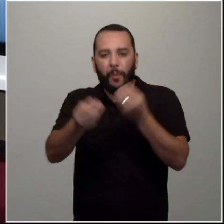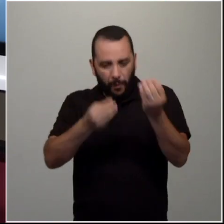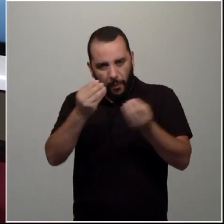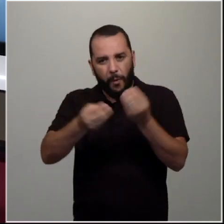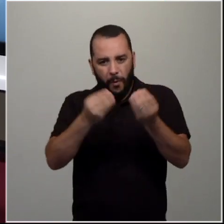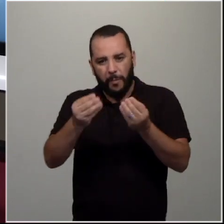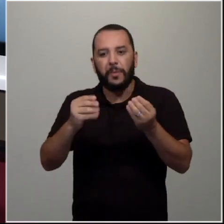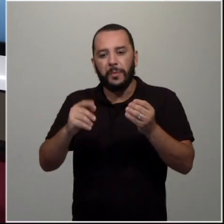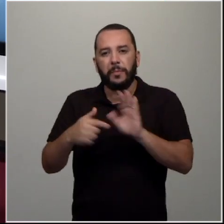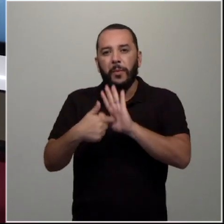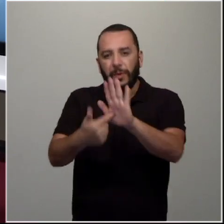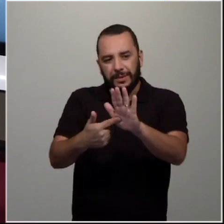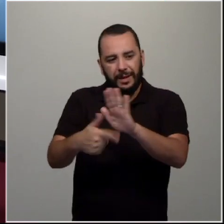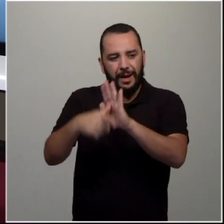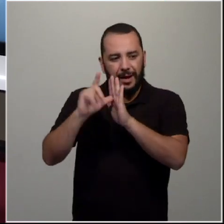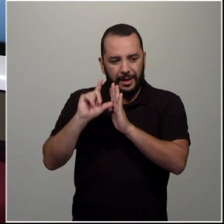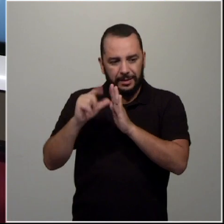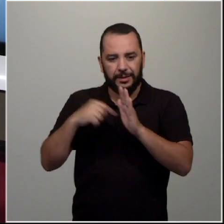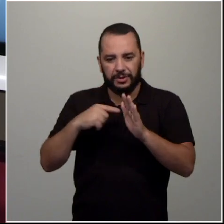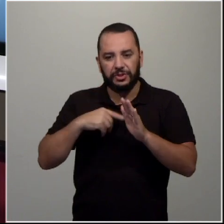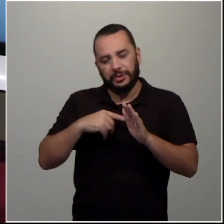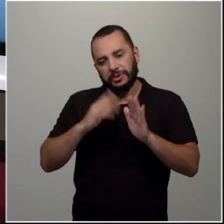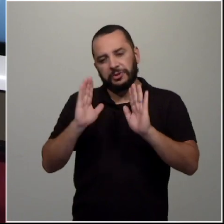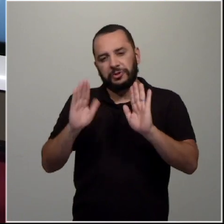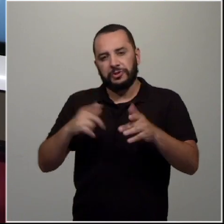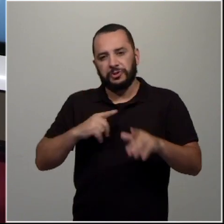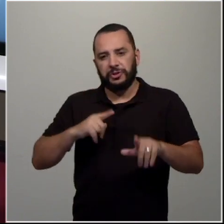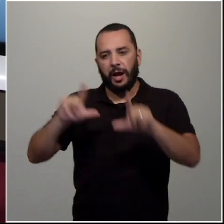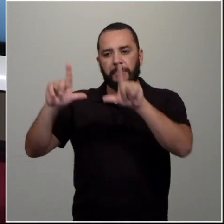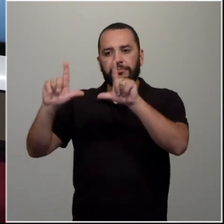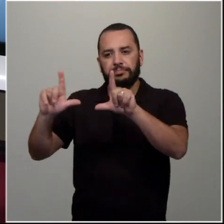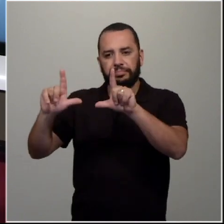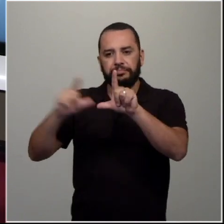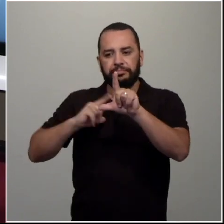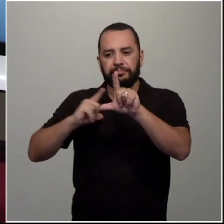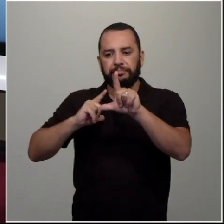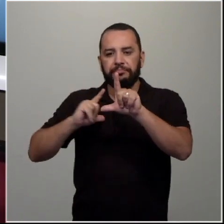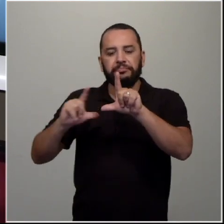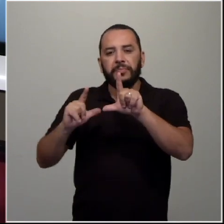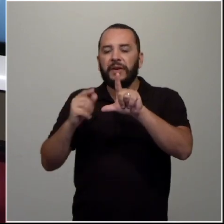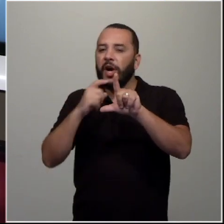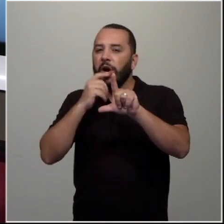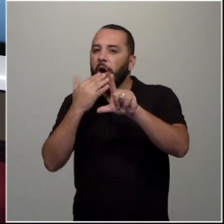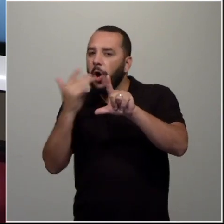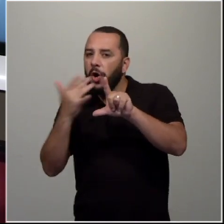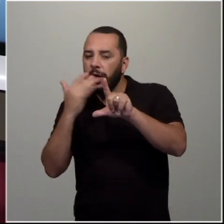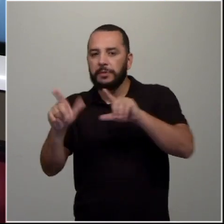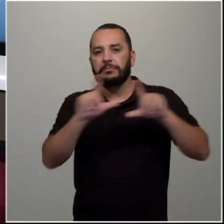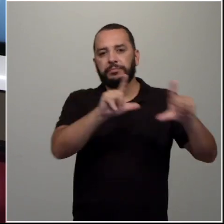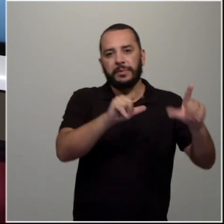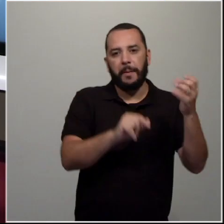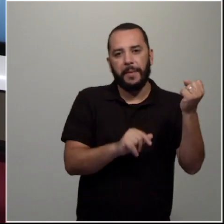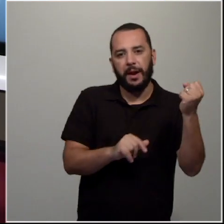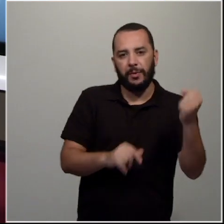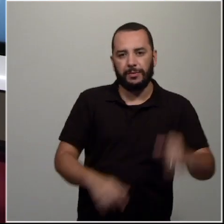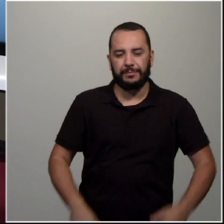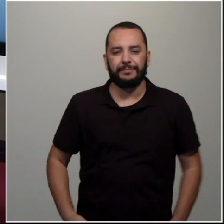slide anterior pra é o aluno continuar aqui né e mostrar outras formas de apresentação do número 8